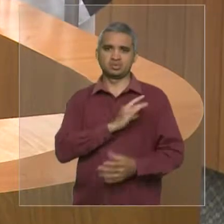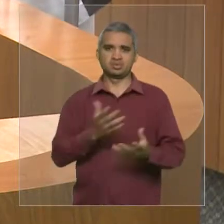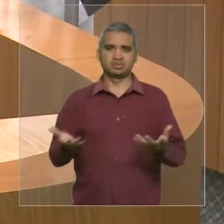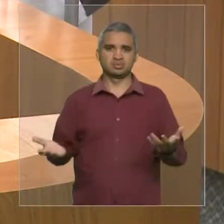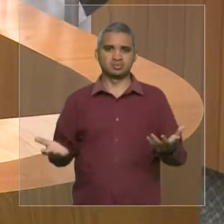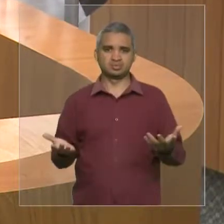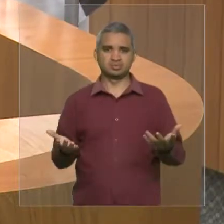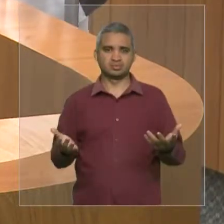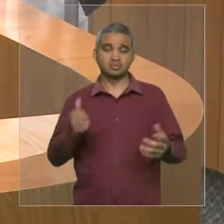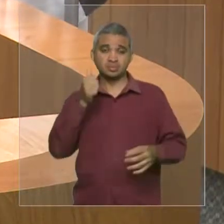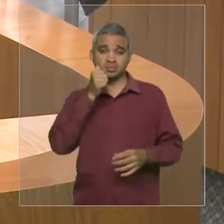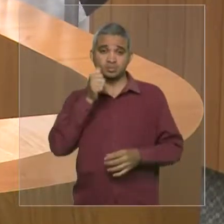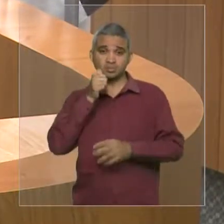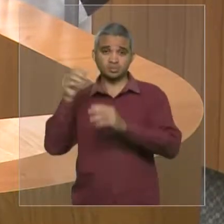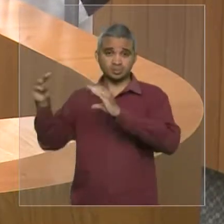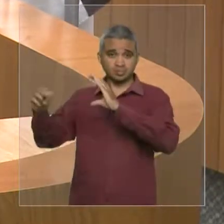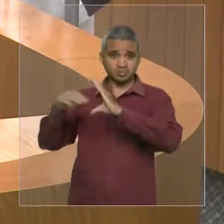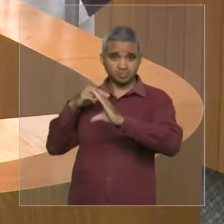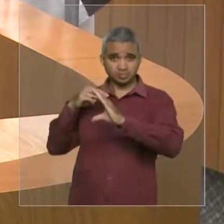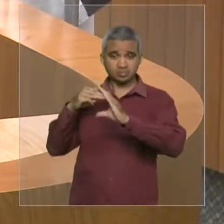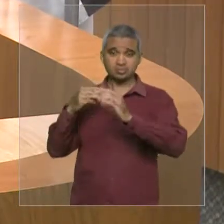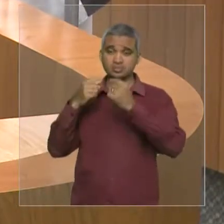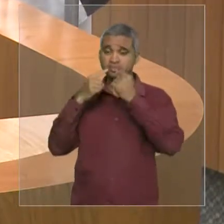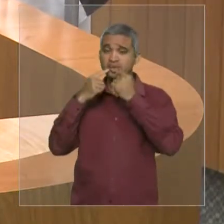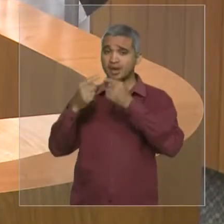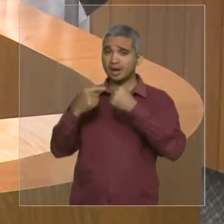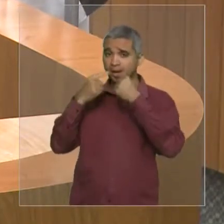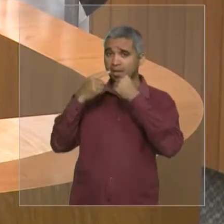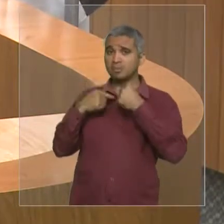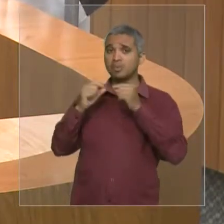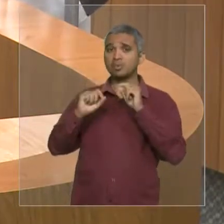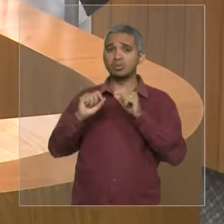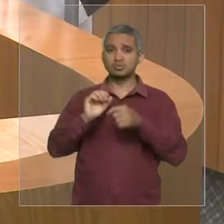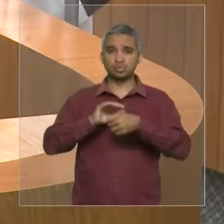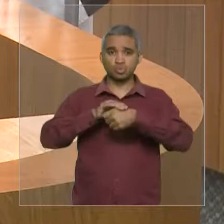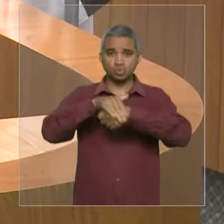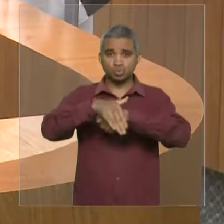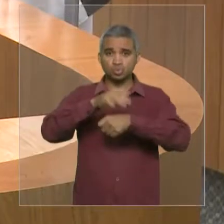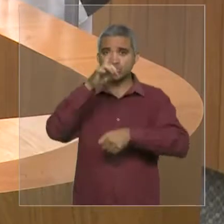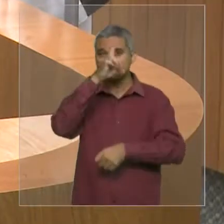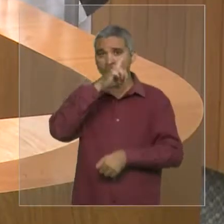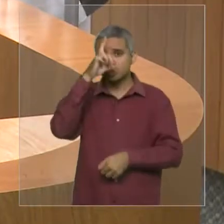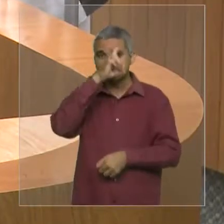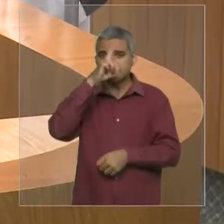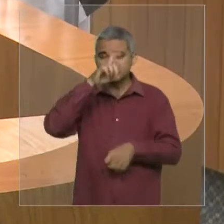que, na noite do domingo, a sua moto foi roubada.